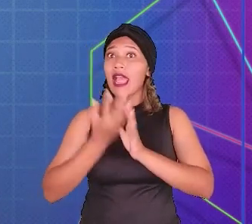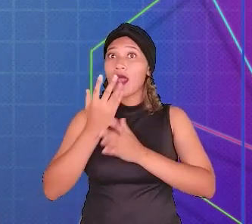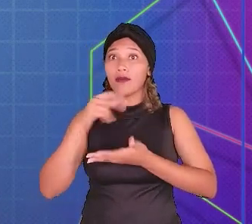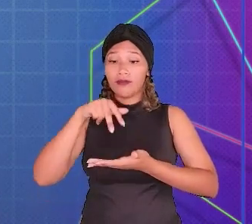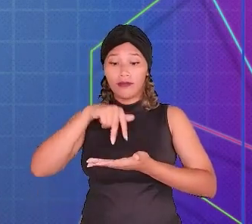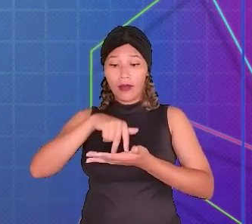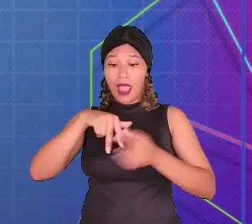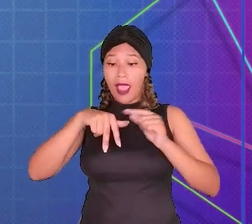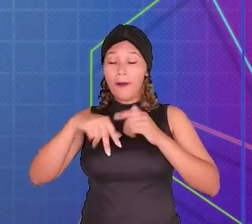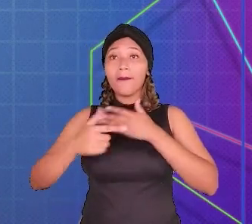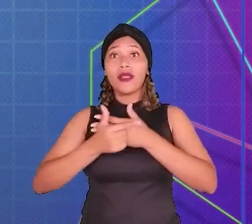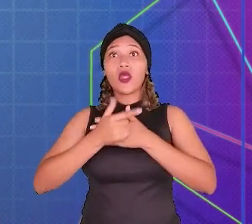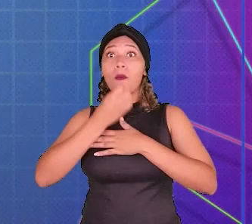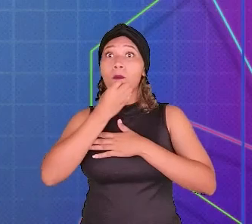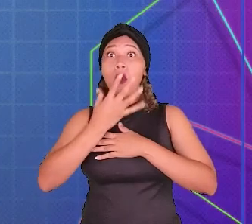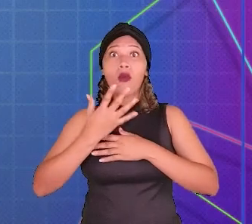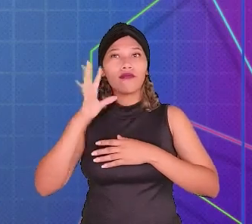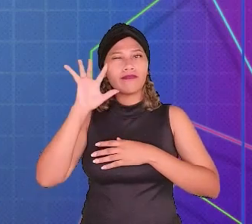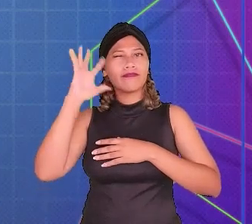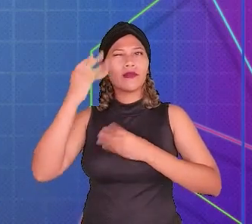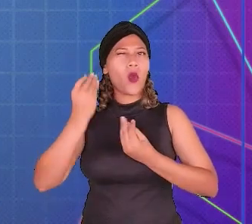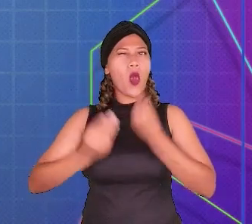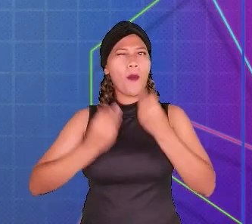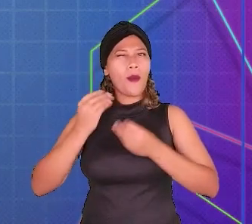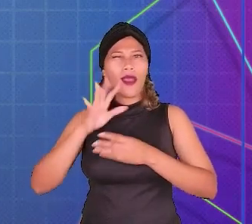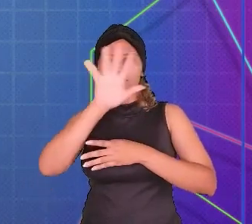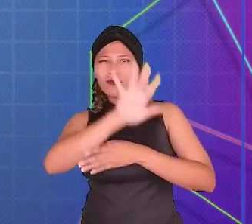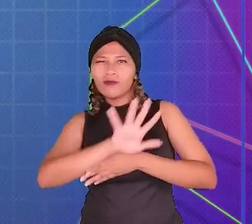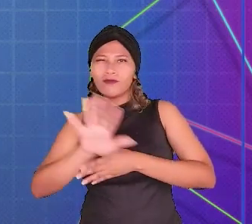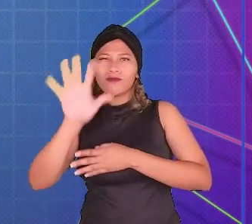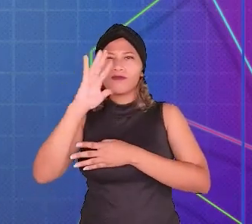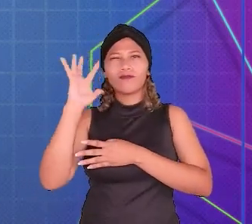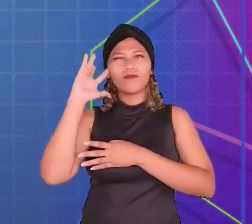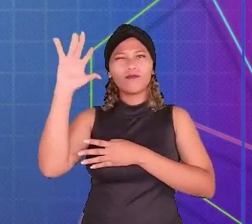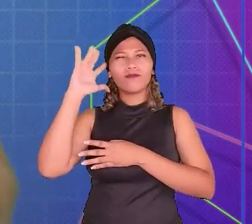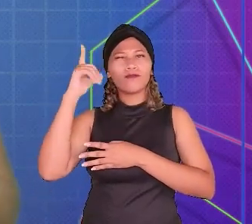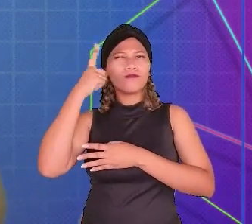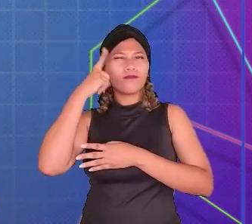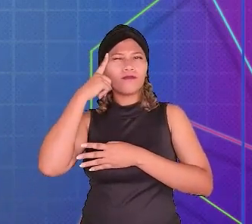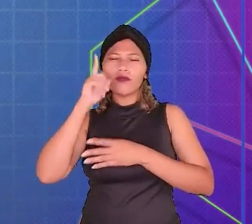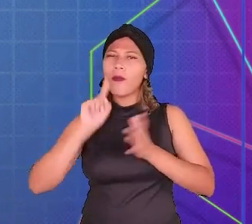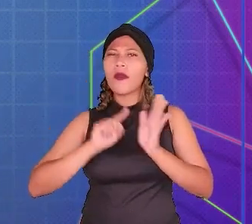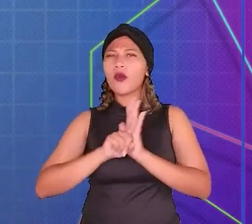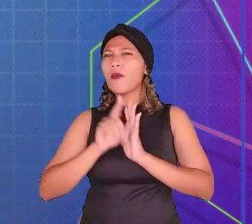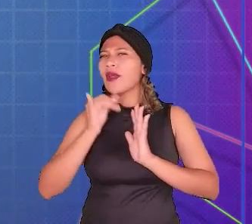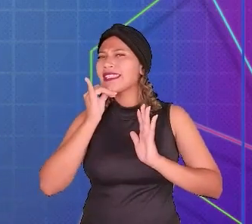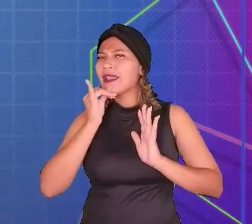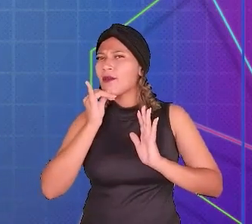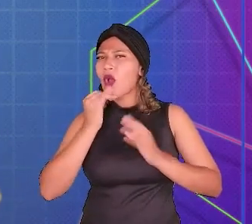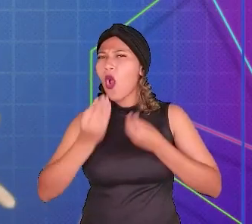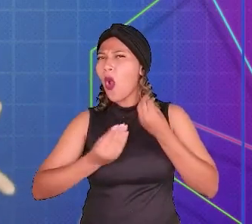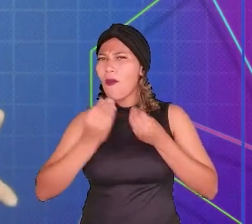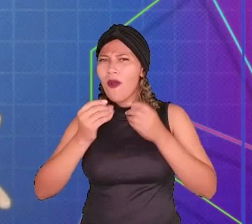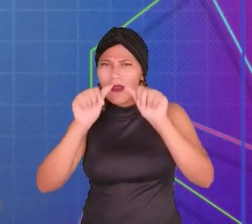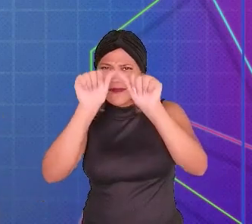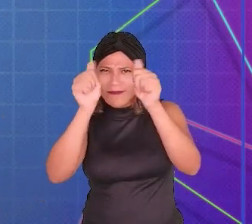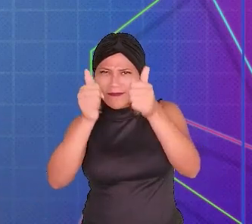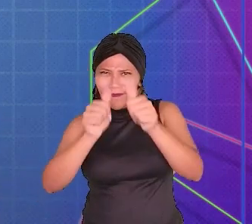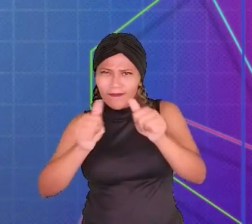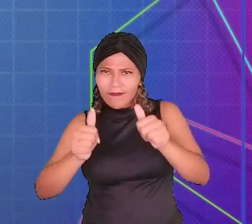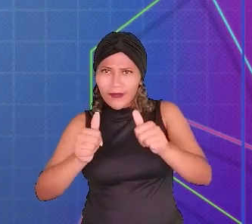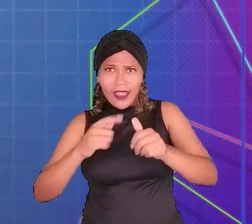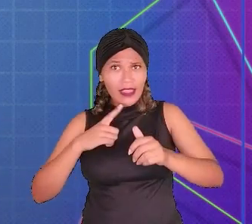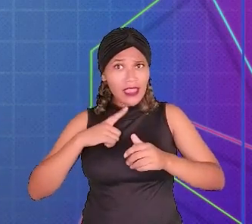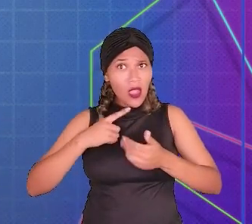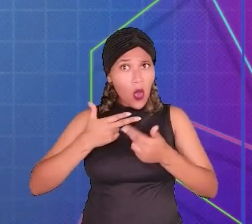um personagem é decidir como ele vai ser. Você precisa pensar em algumas perguntas do tipo: como ele é